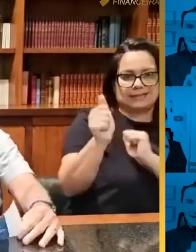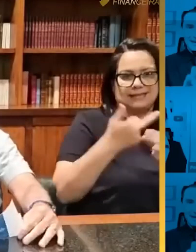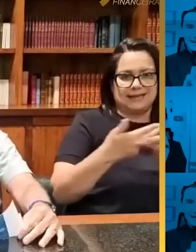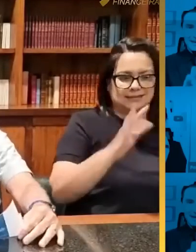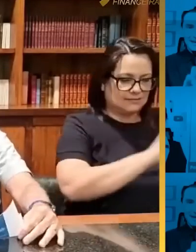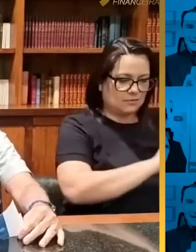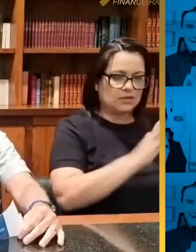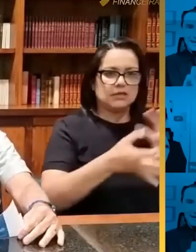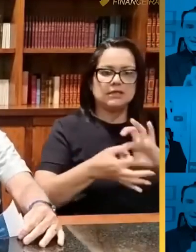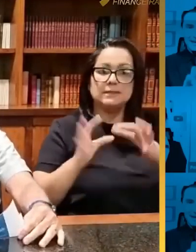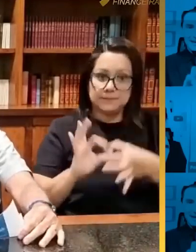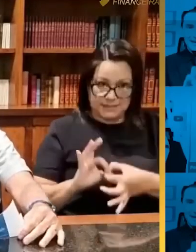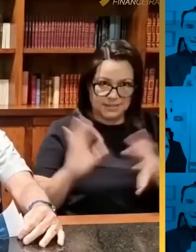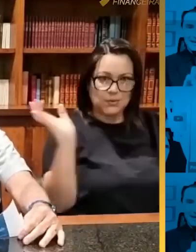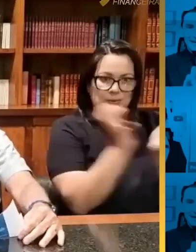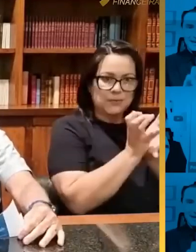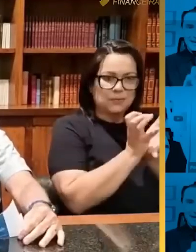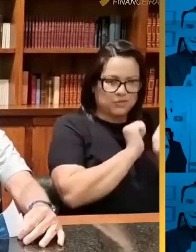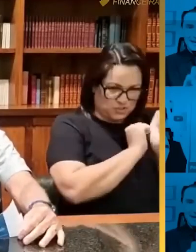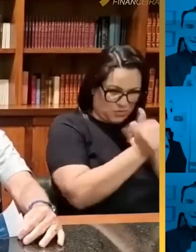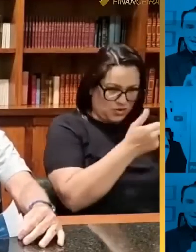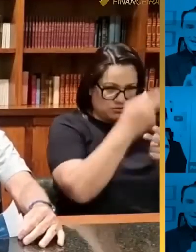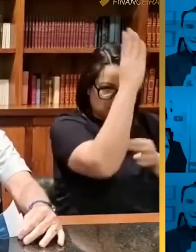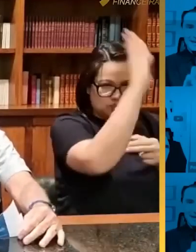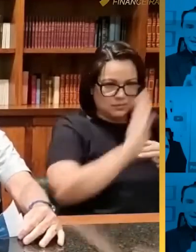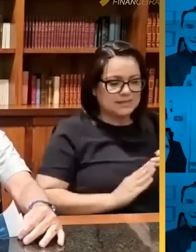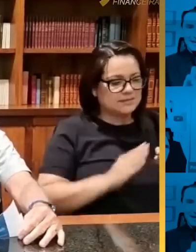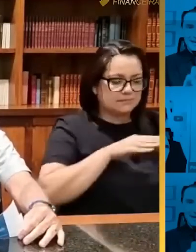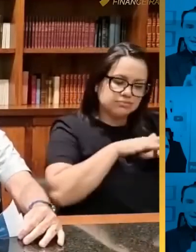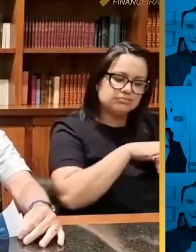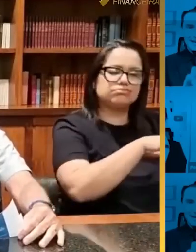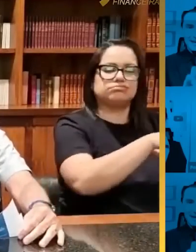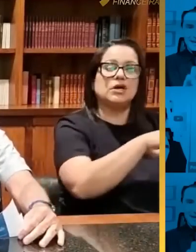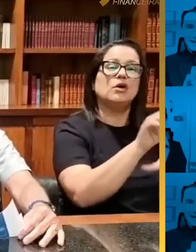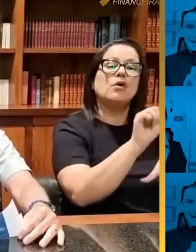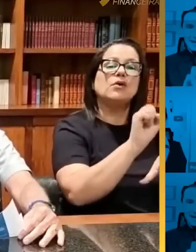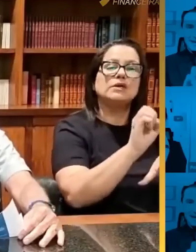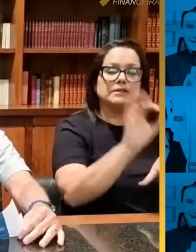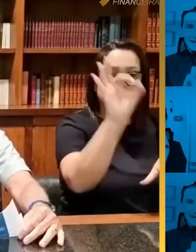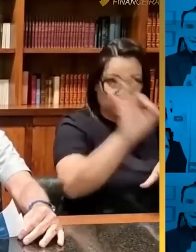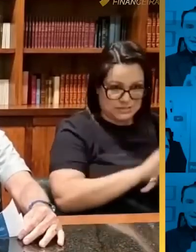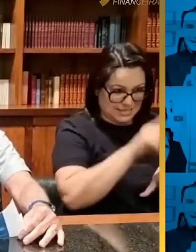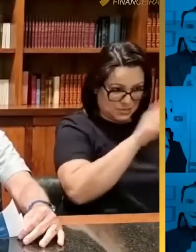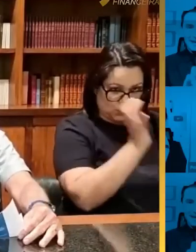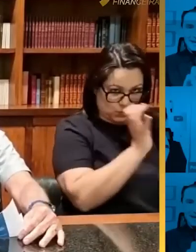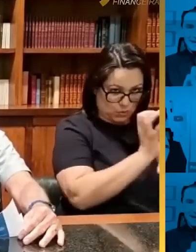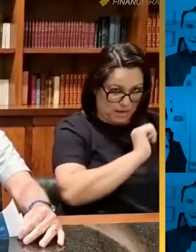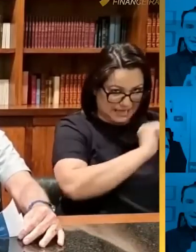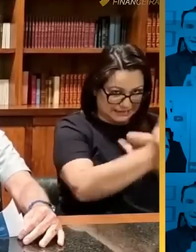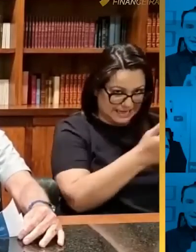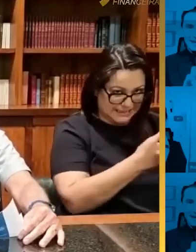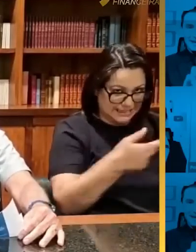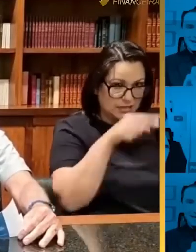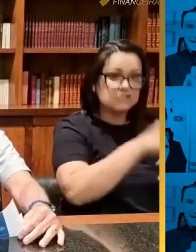Olímpicos, quando a delegação brasileira, hoje 80% da delegação dos